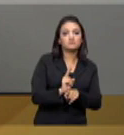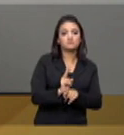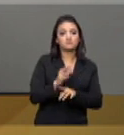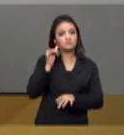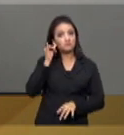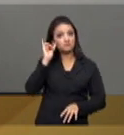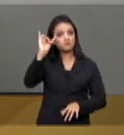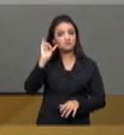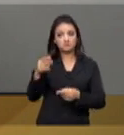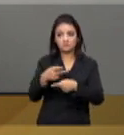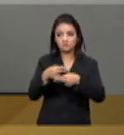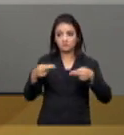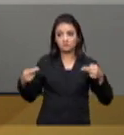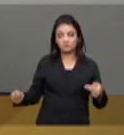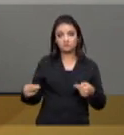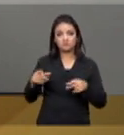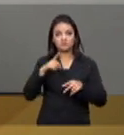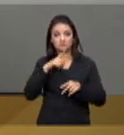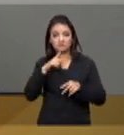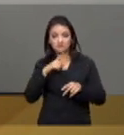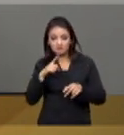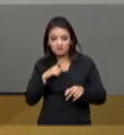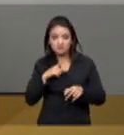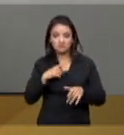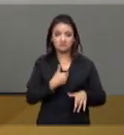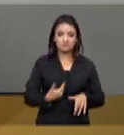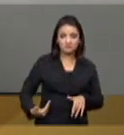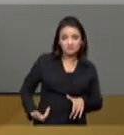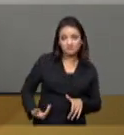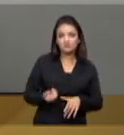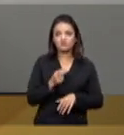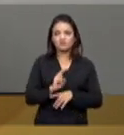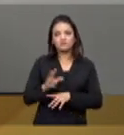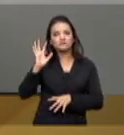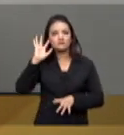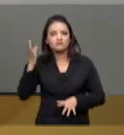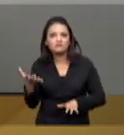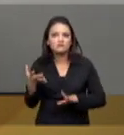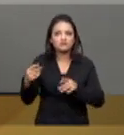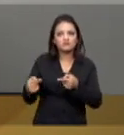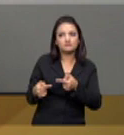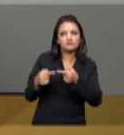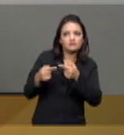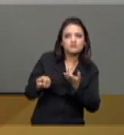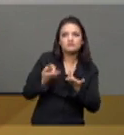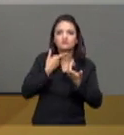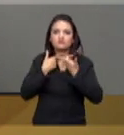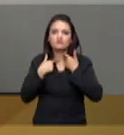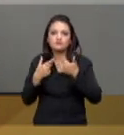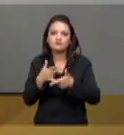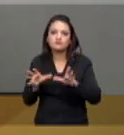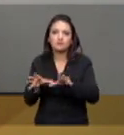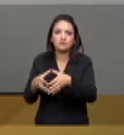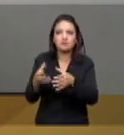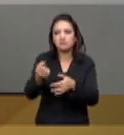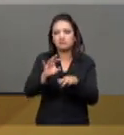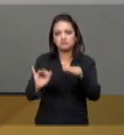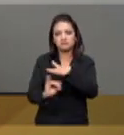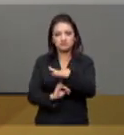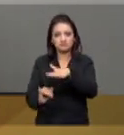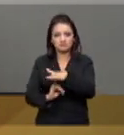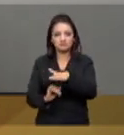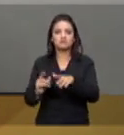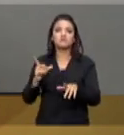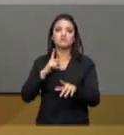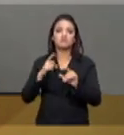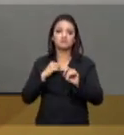de pragmatismo governamental ou de mera conveniência em pauta, de grupos, embargos de declaração do recurso extraordinário número